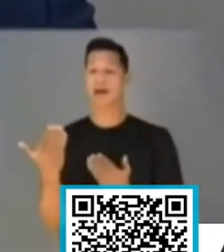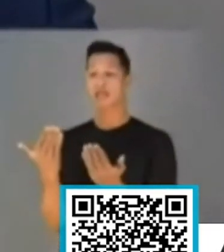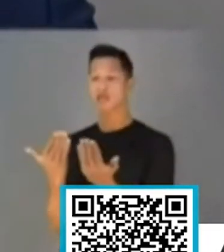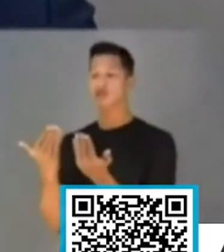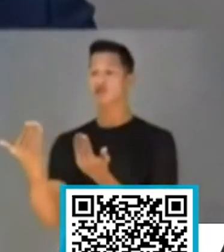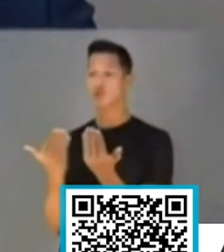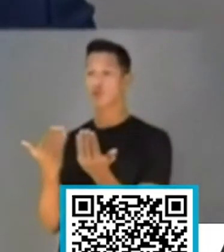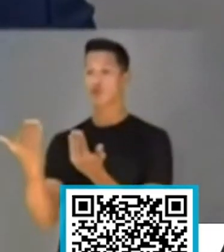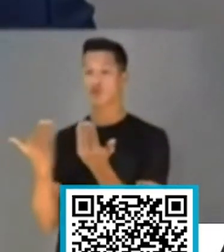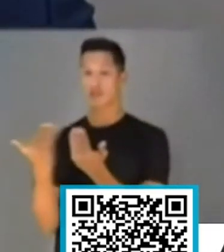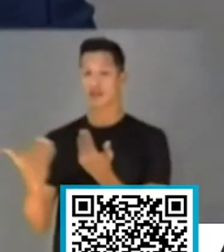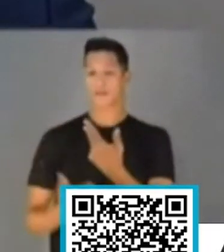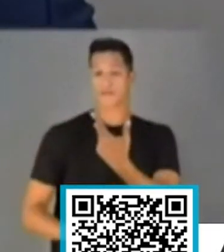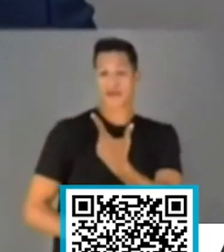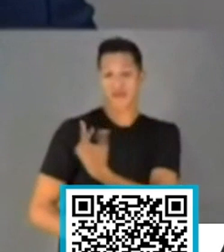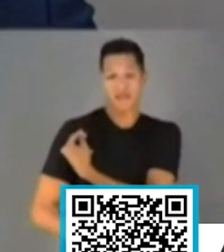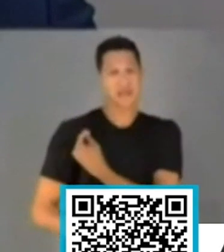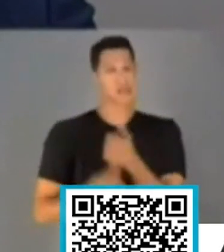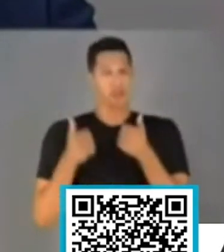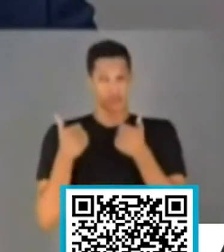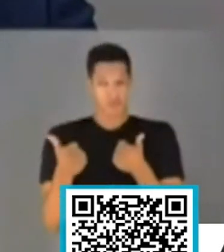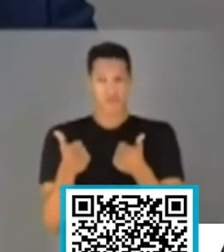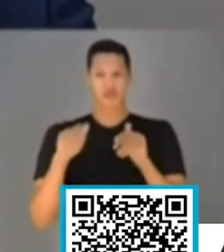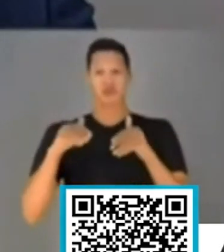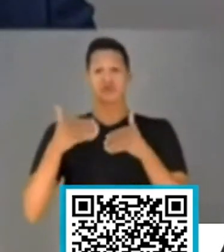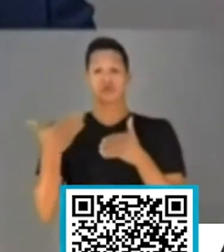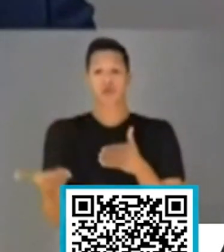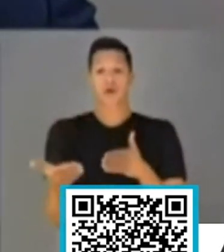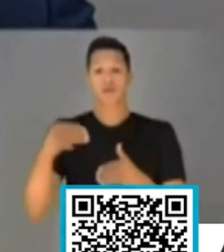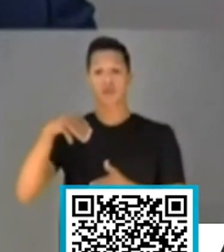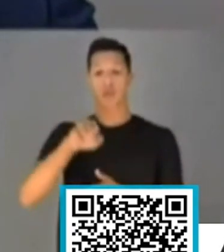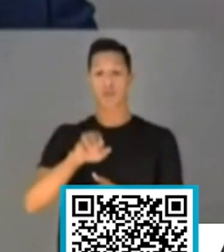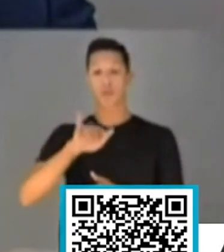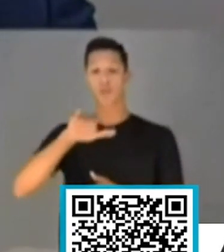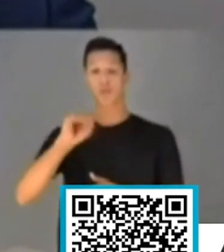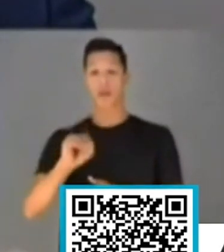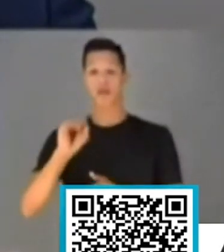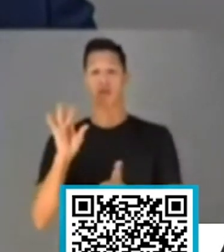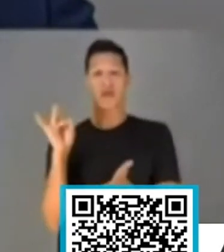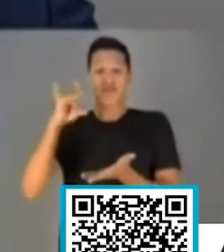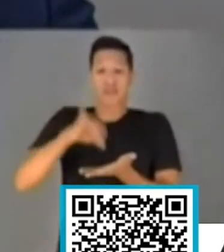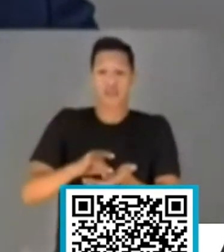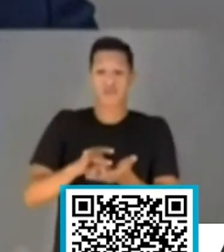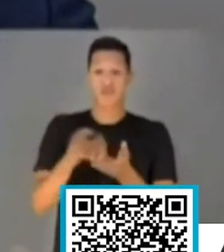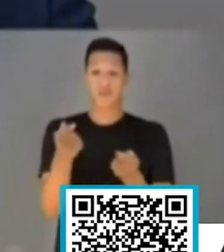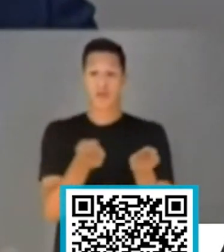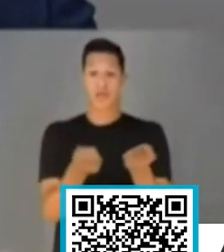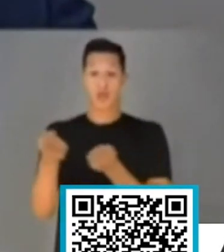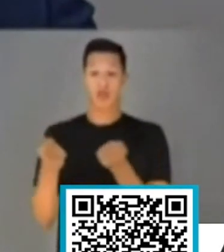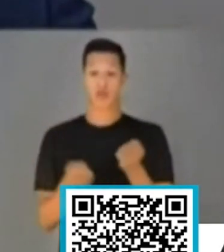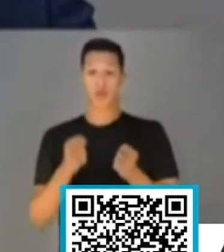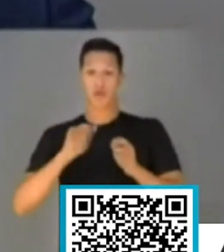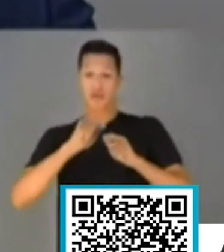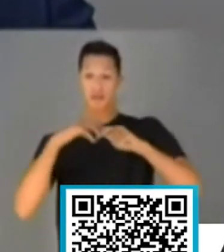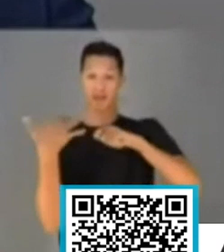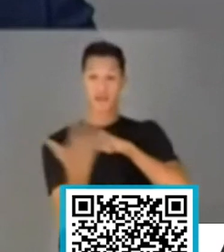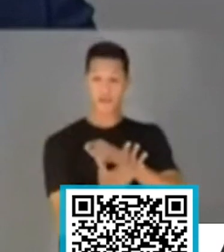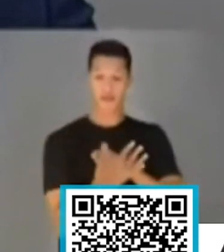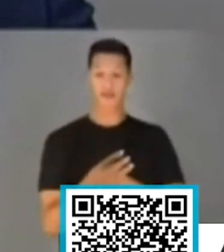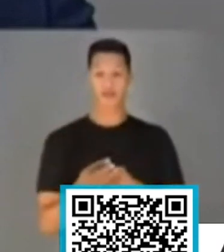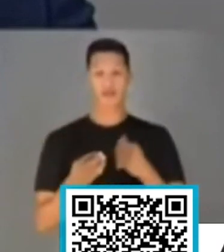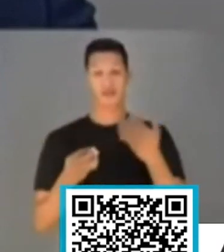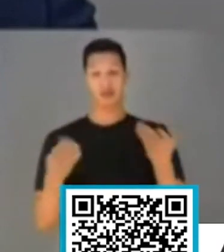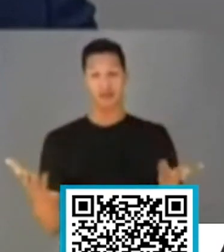dúvidas a vacinação quanto um meio efetivo para controle da pandemia